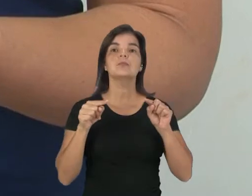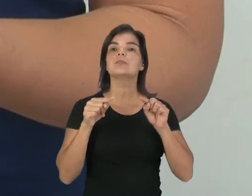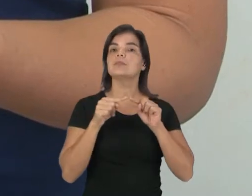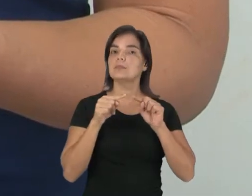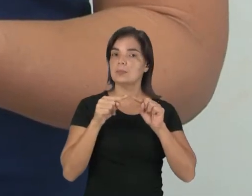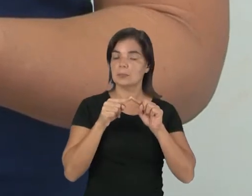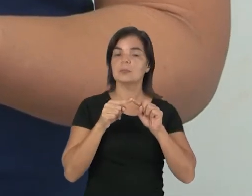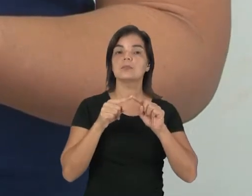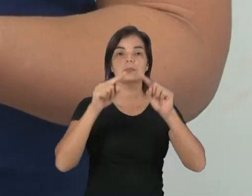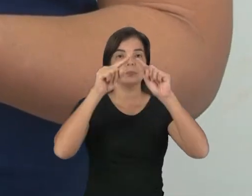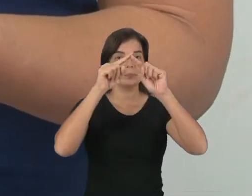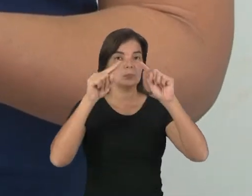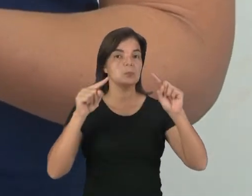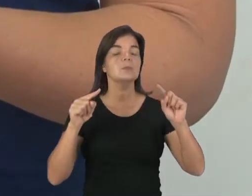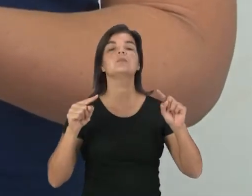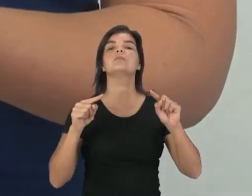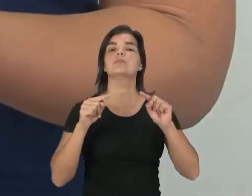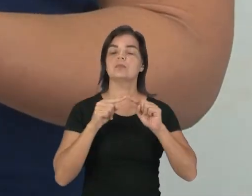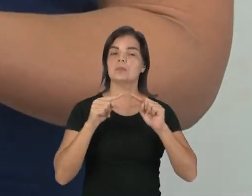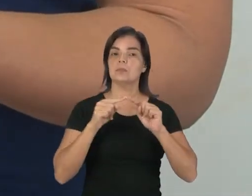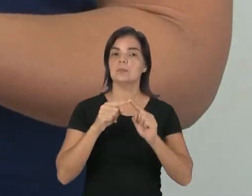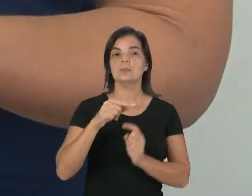vai ser uma pirâmide de base